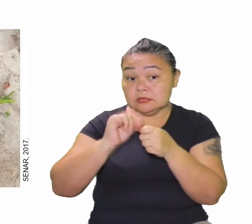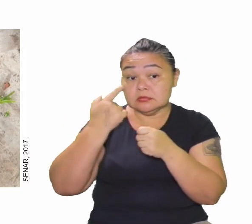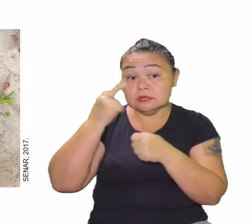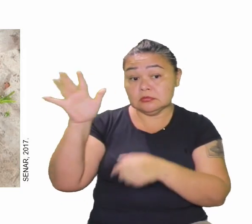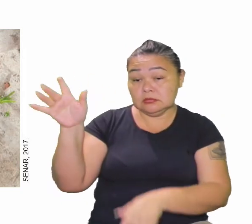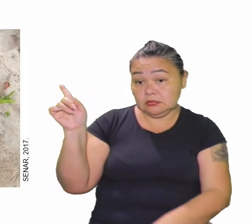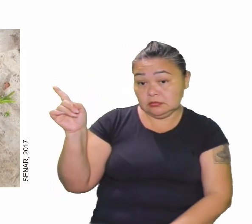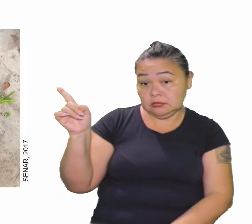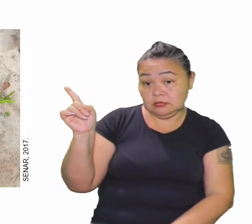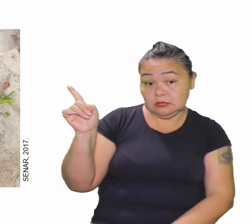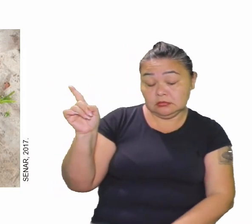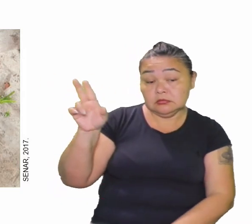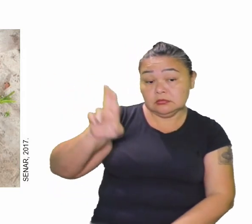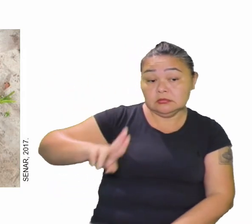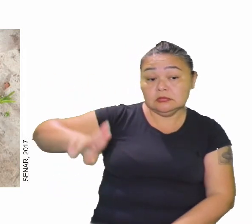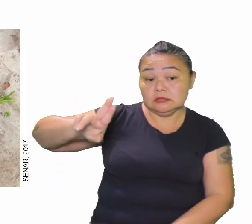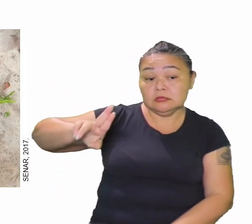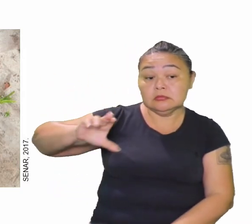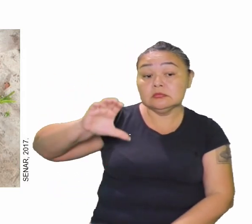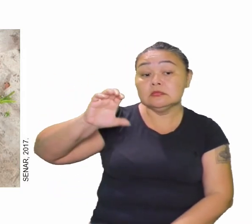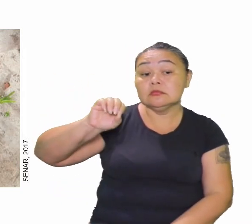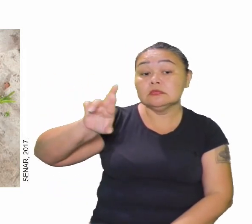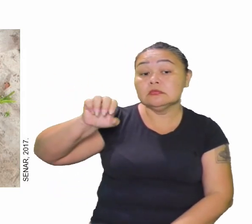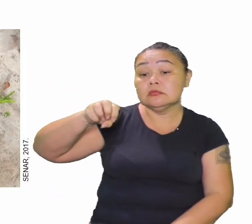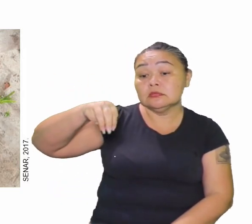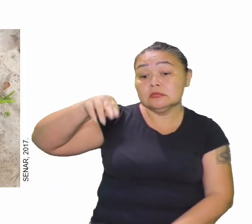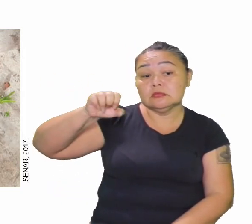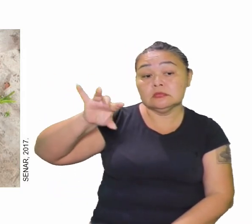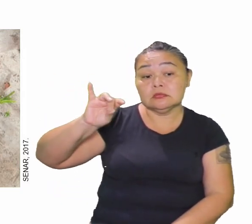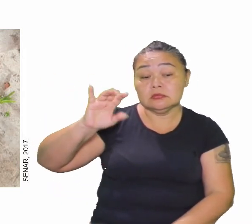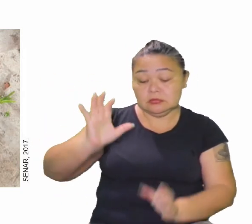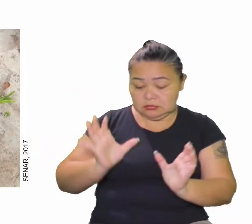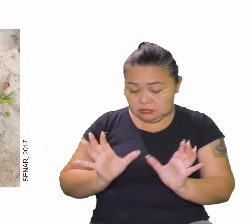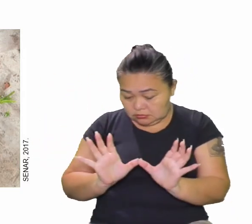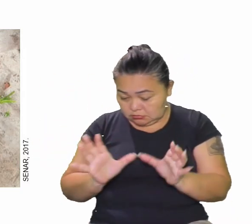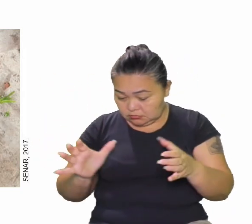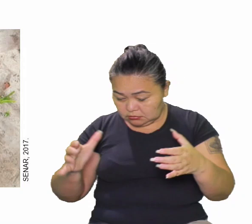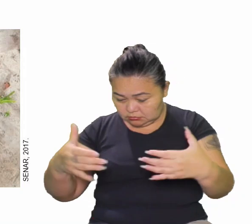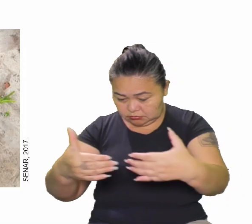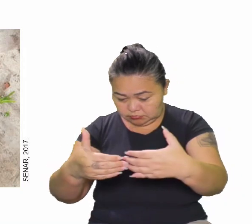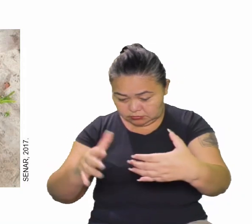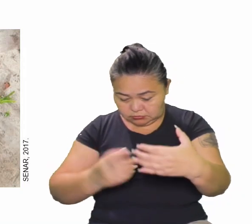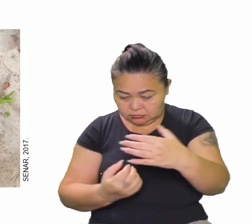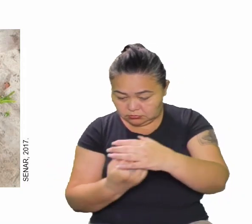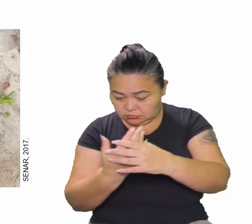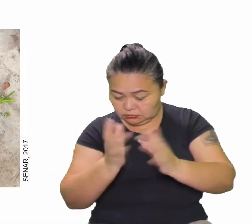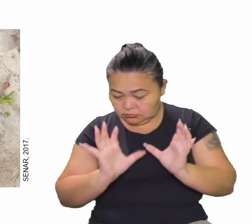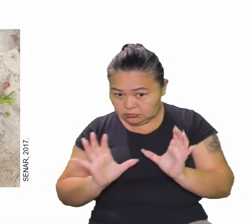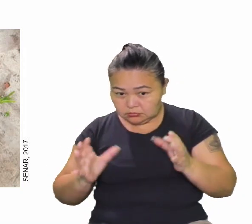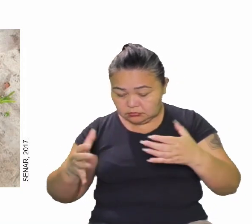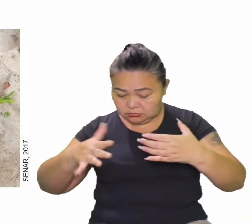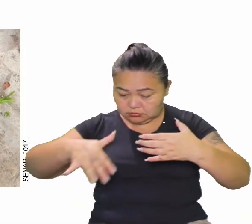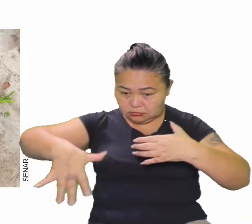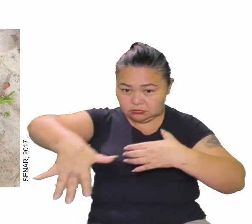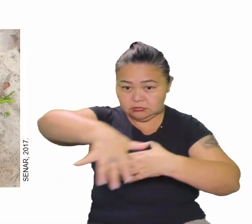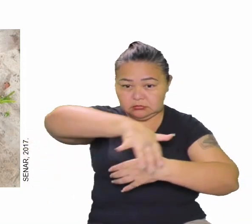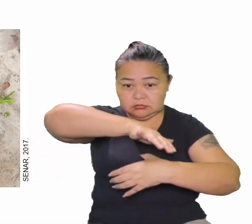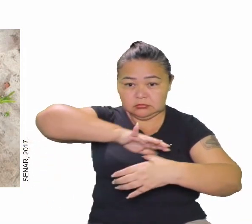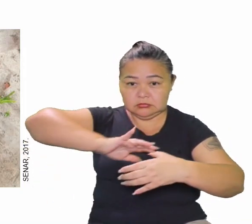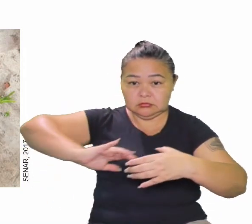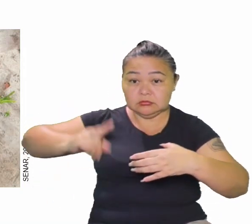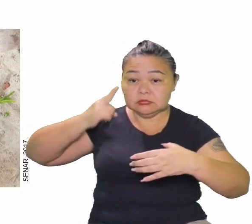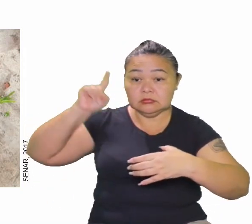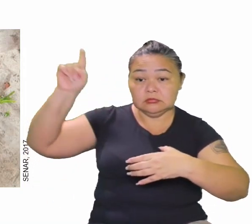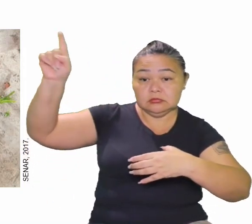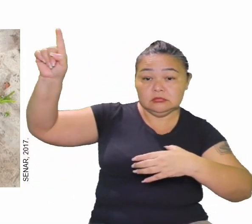estabelecido através do coroamento dessas mudas, né? Através da cobertura morta, que como vocês estão